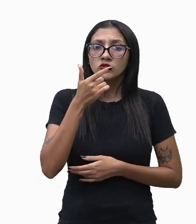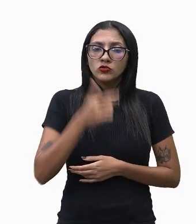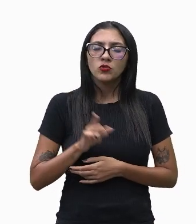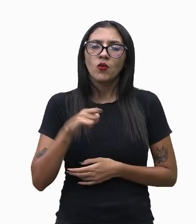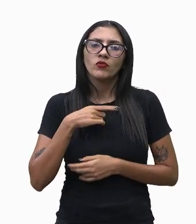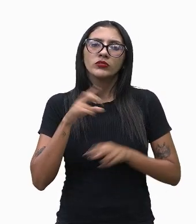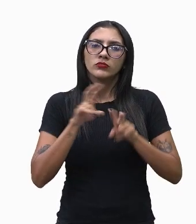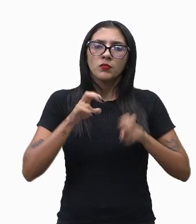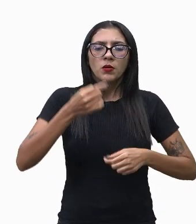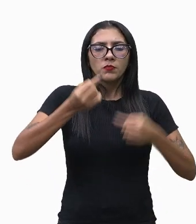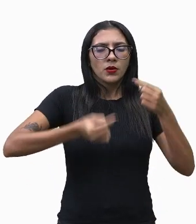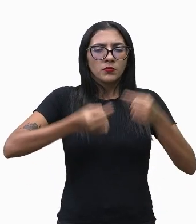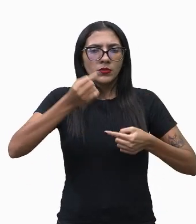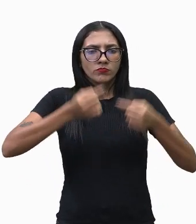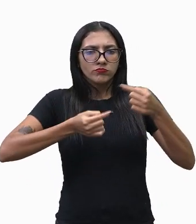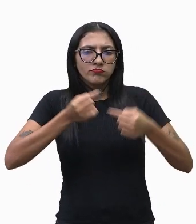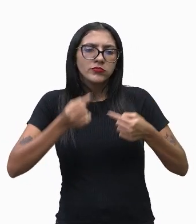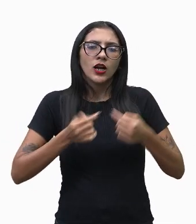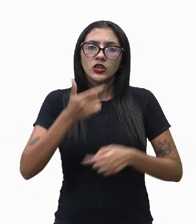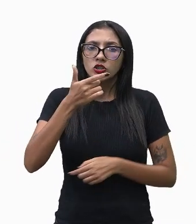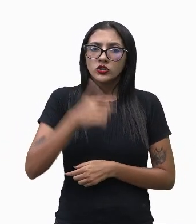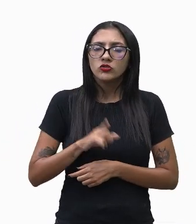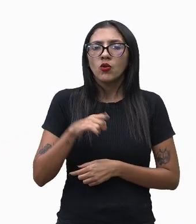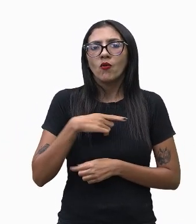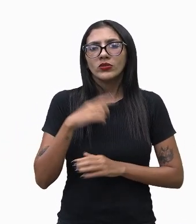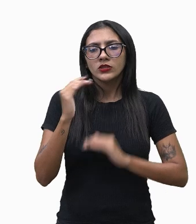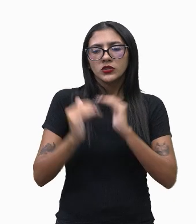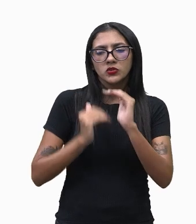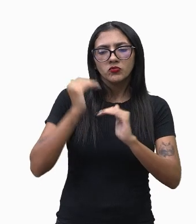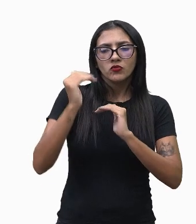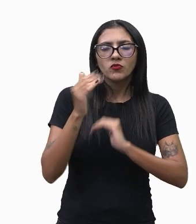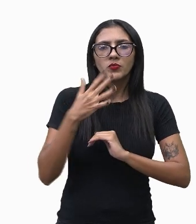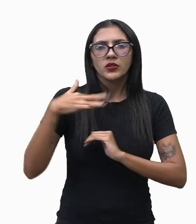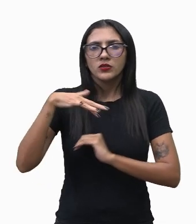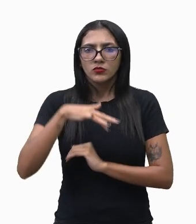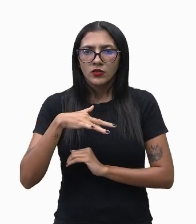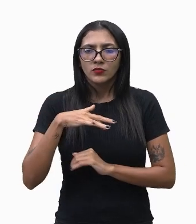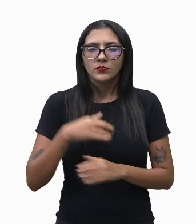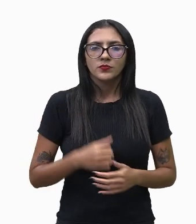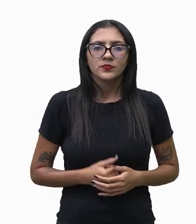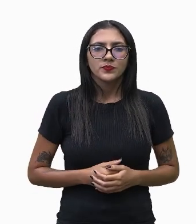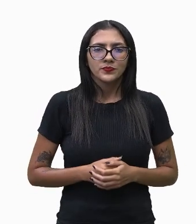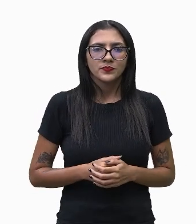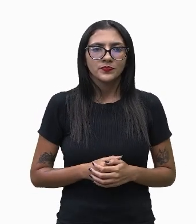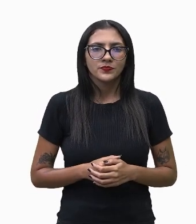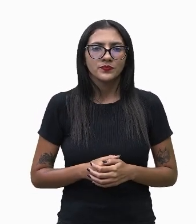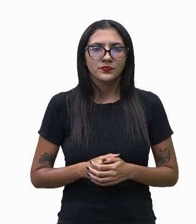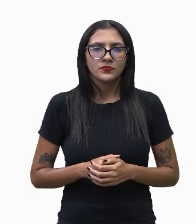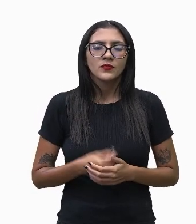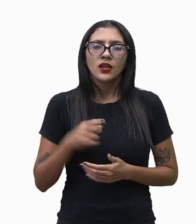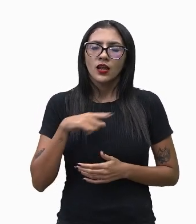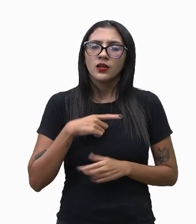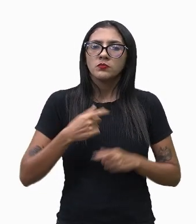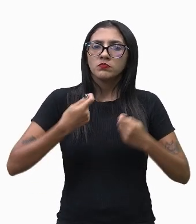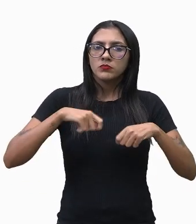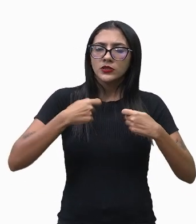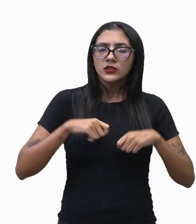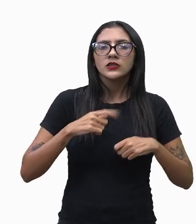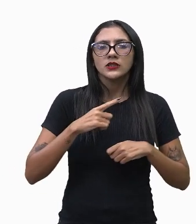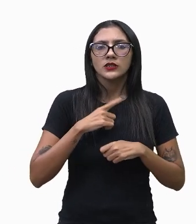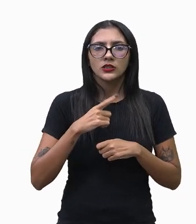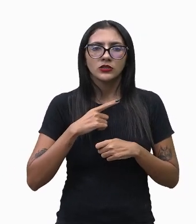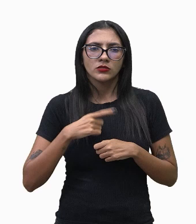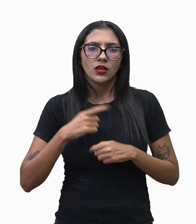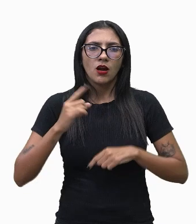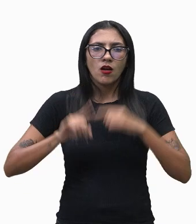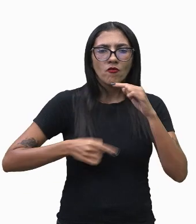Rio+20, debater aí a questão do desenvolvimento sustentável, que é necessário para o crescimento, né,